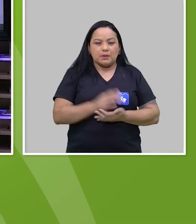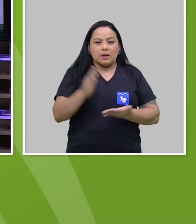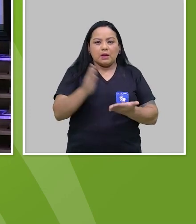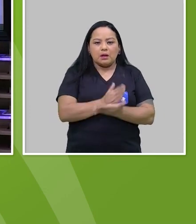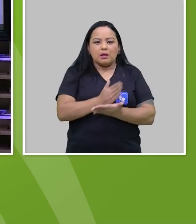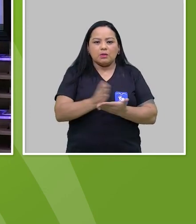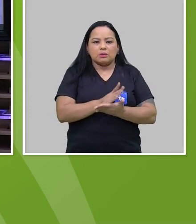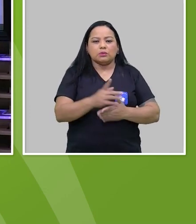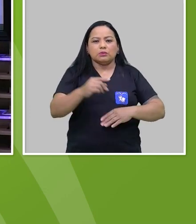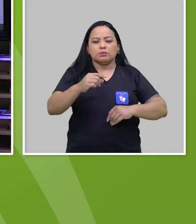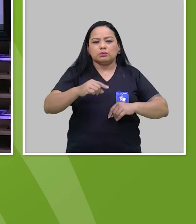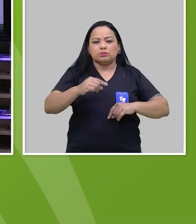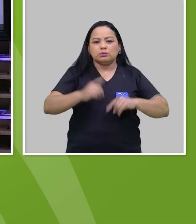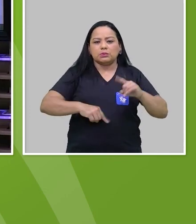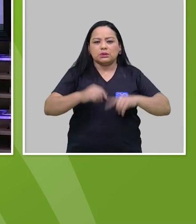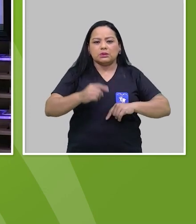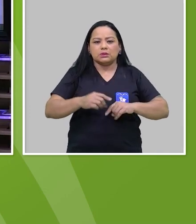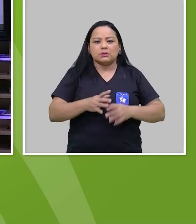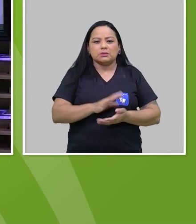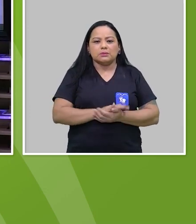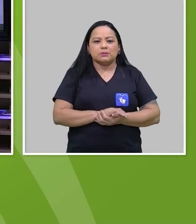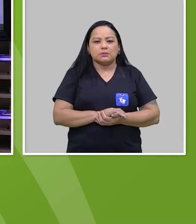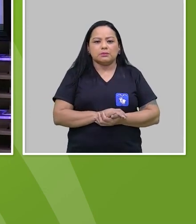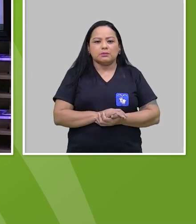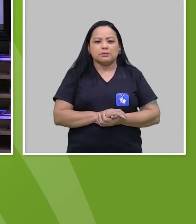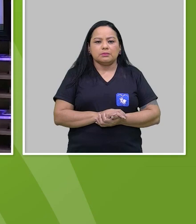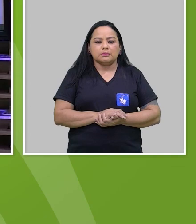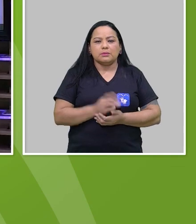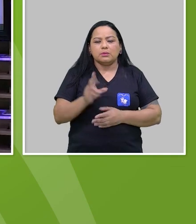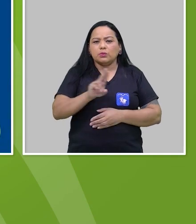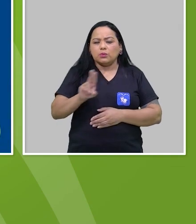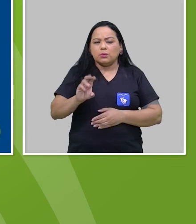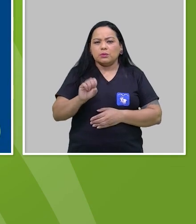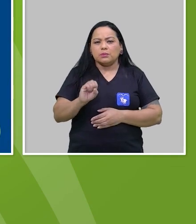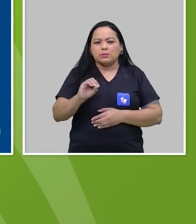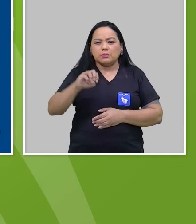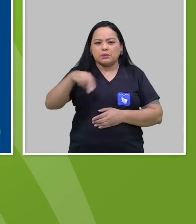alguns instrumentos aí que é chamado de sonar. Vamos dar uma olhada?